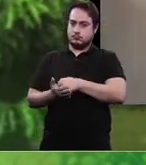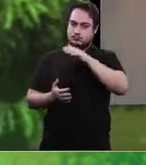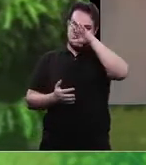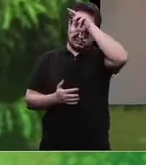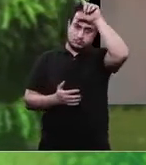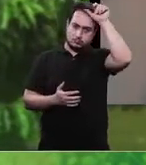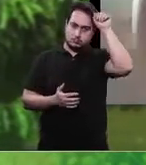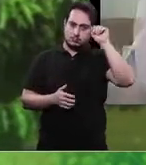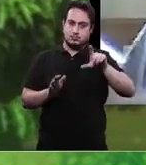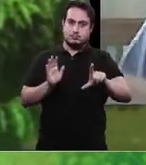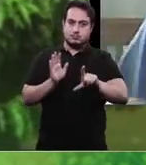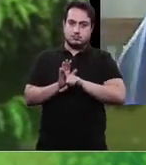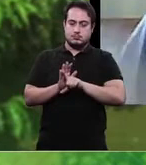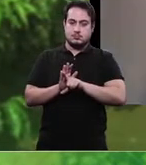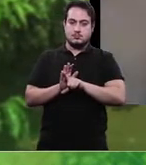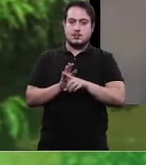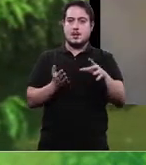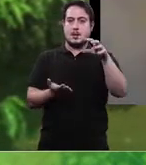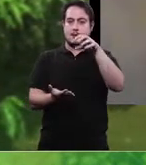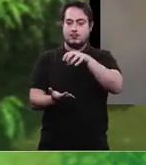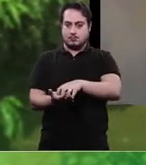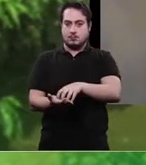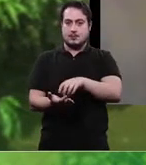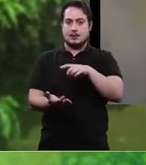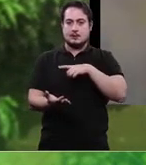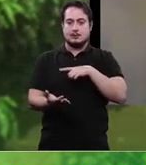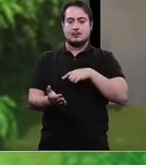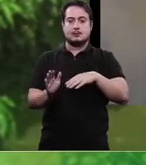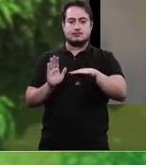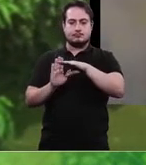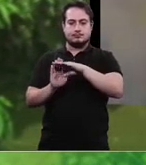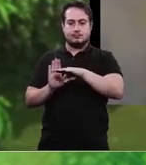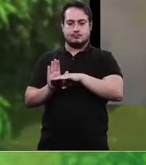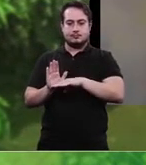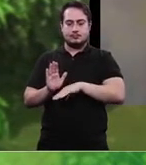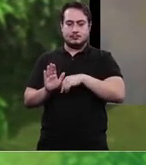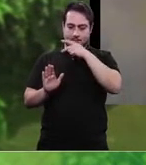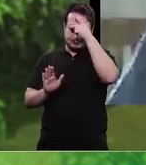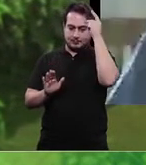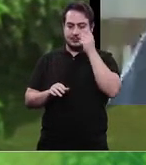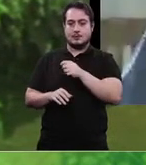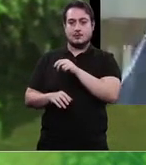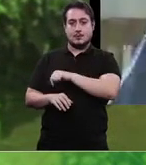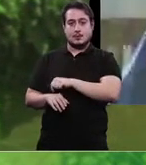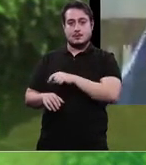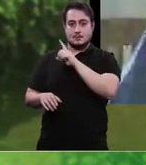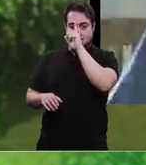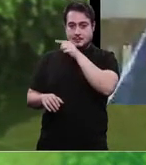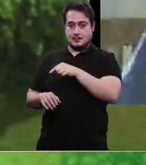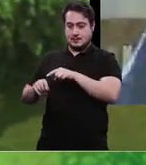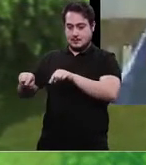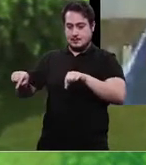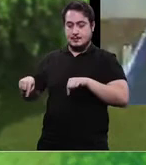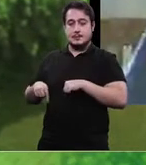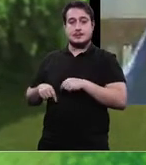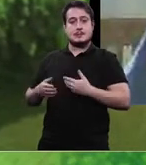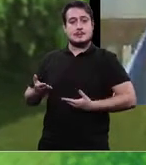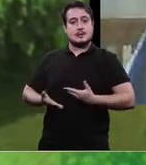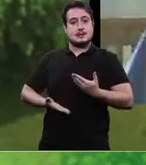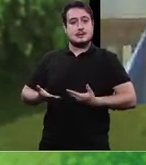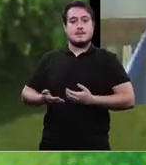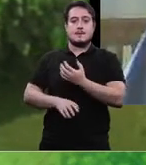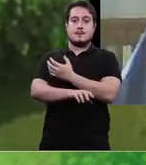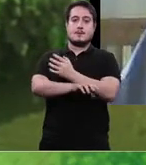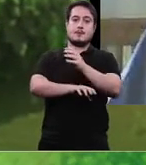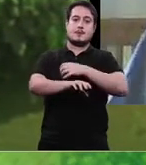ela é ocupada, atualmente ela tem proprietário, ela tem propriedade, ela tem um serviço ambiental, uma